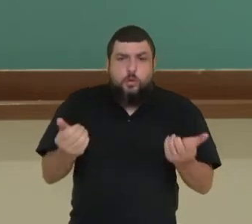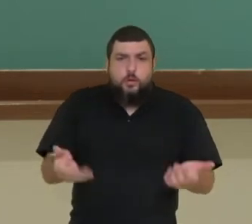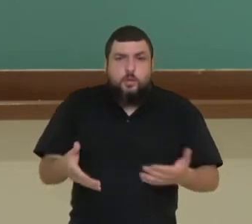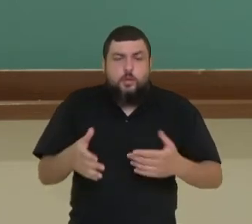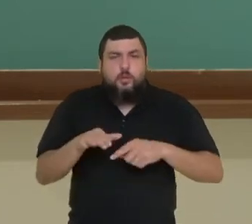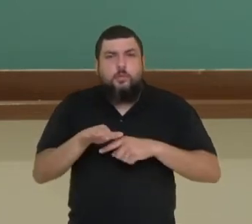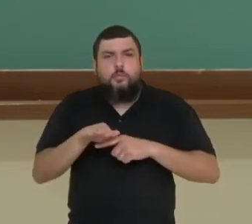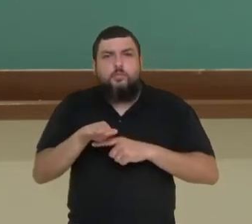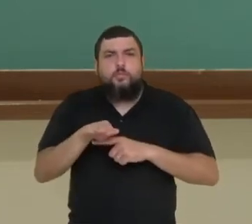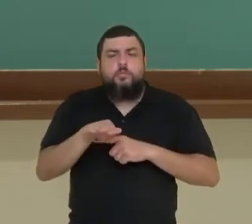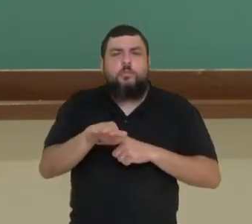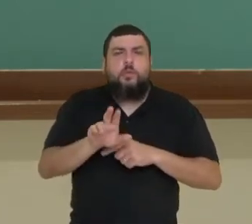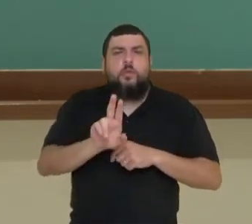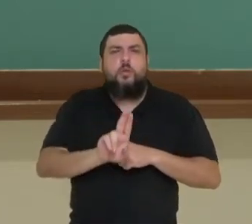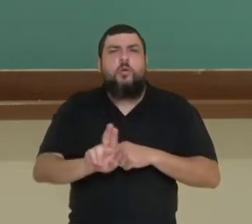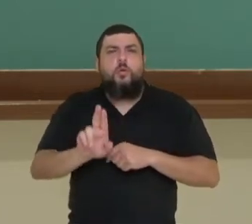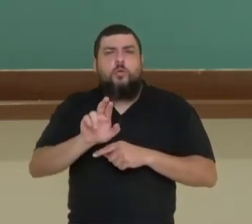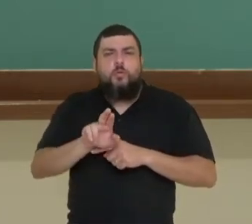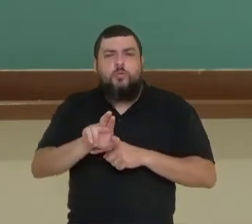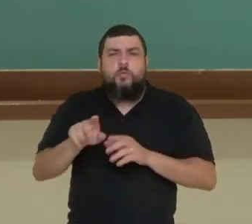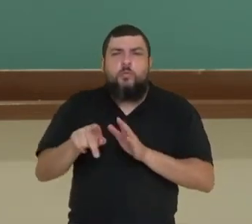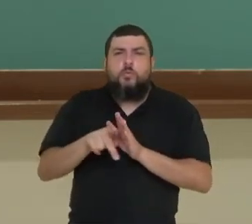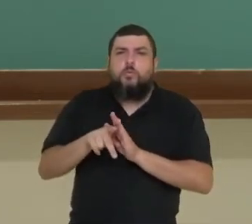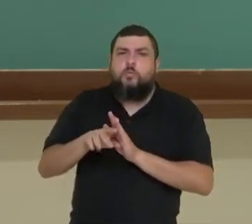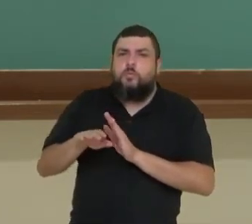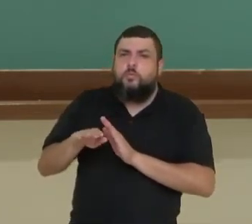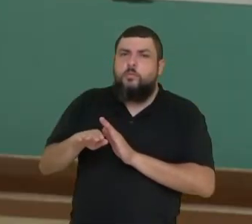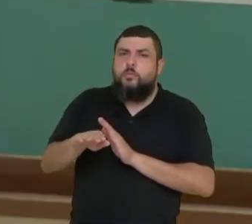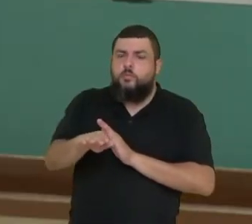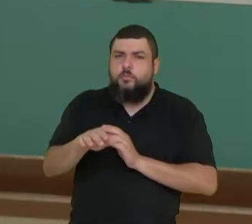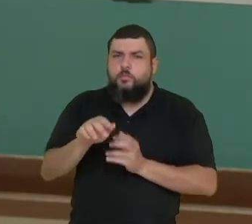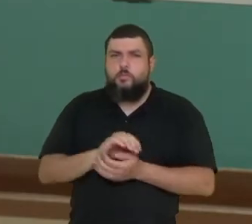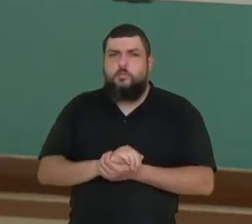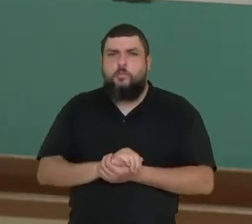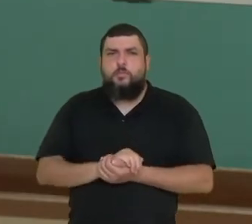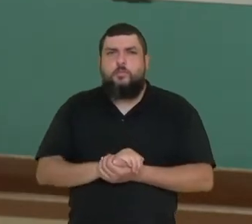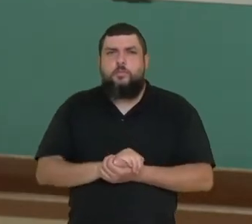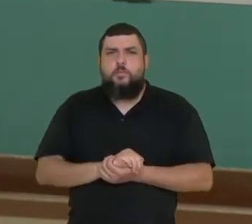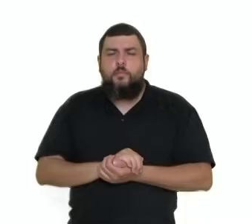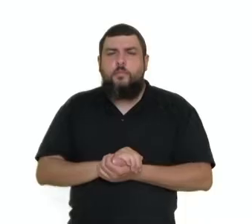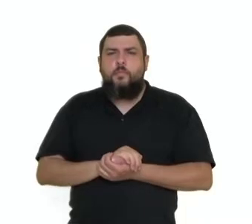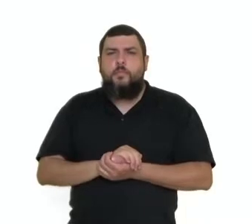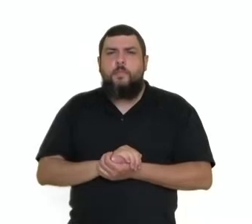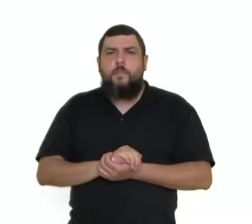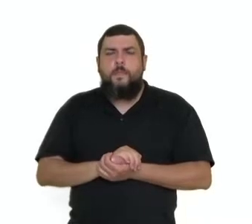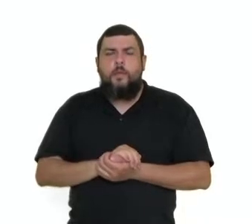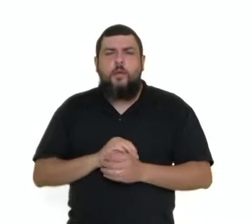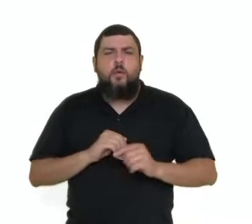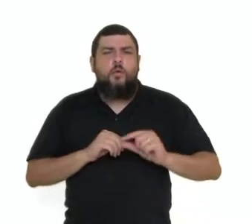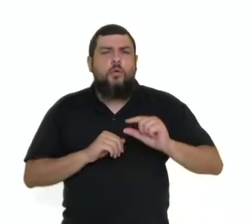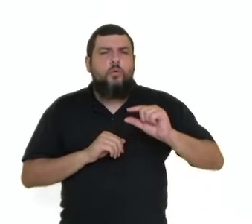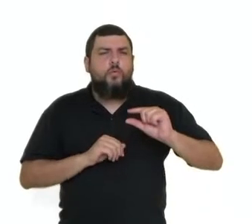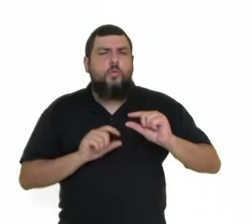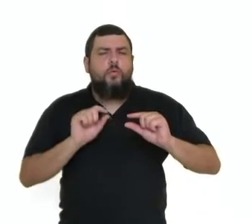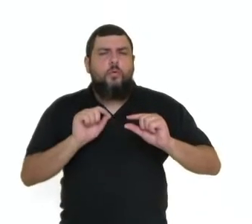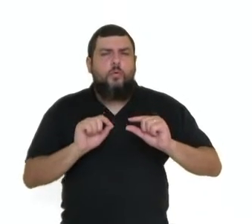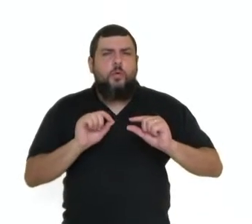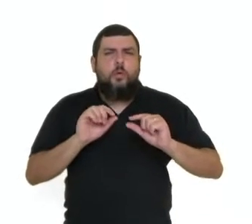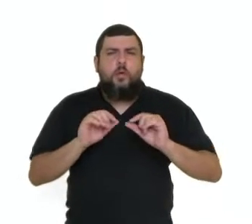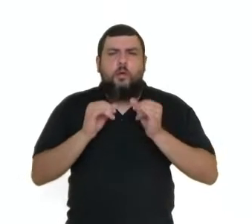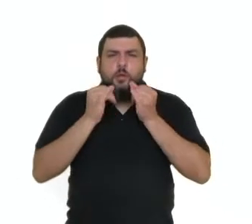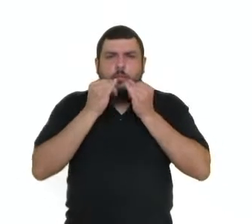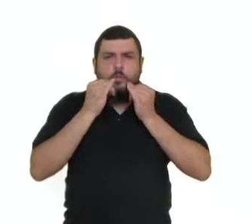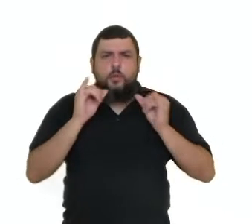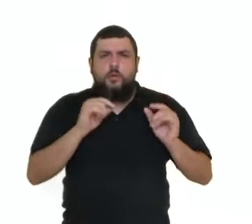se torna esse movimento, certo? Uma parte dela se torna energia térmica, outra parte se torna